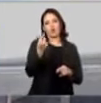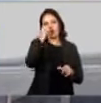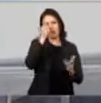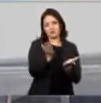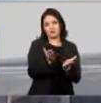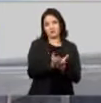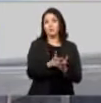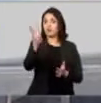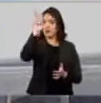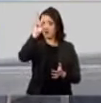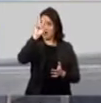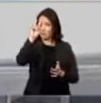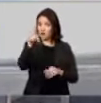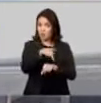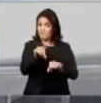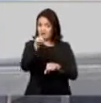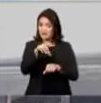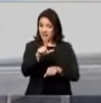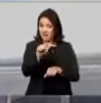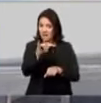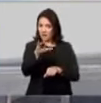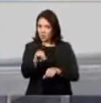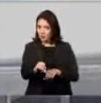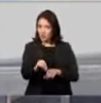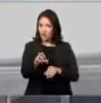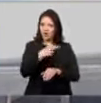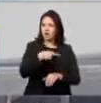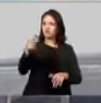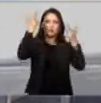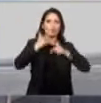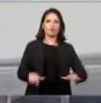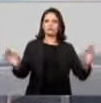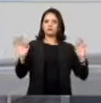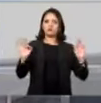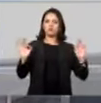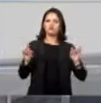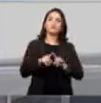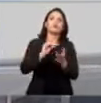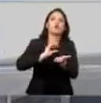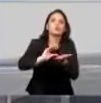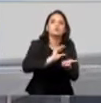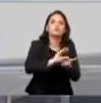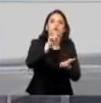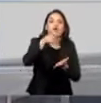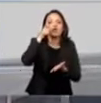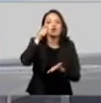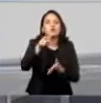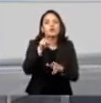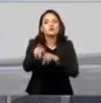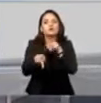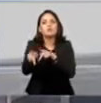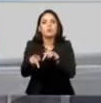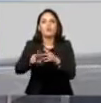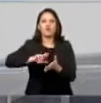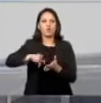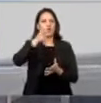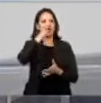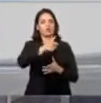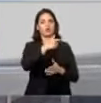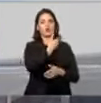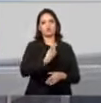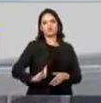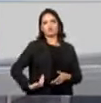laico e que recursos públicos são recursos a serem empregados de acordo com os interesses da população e não de um governo.